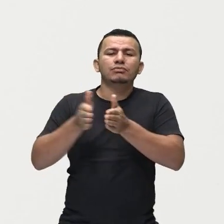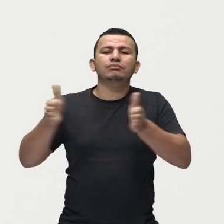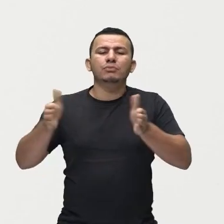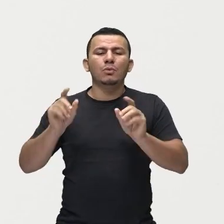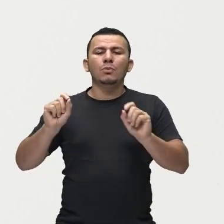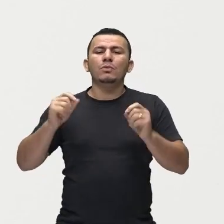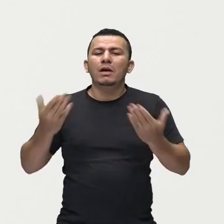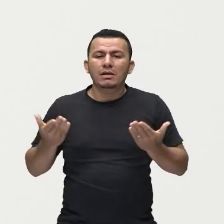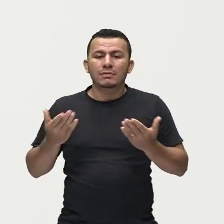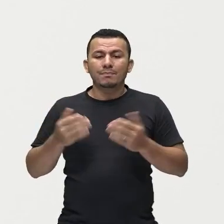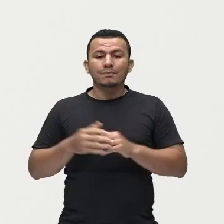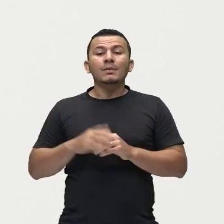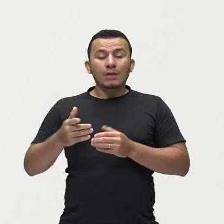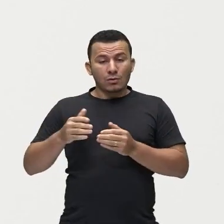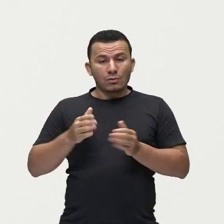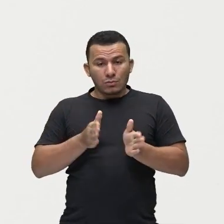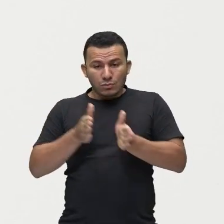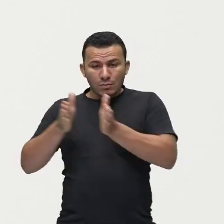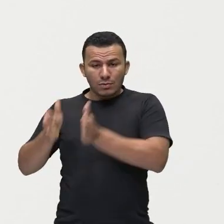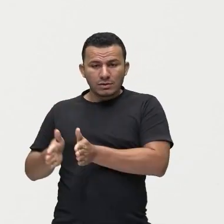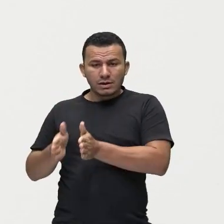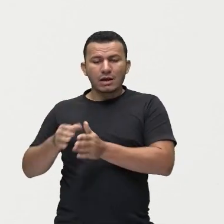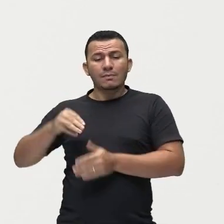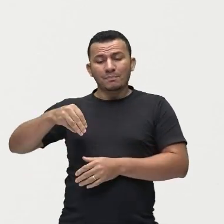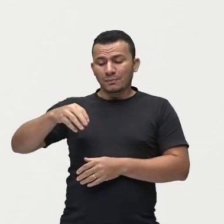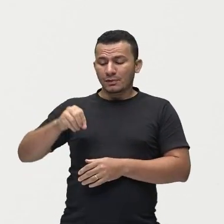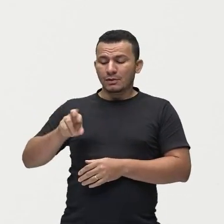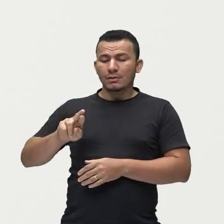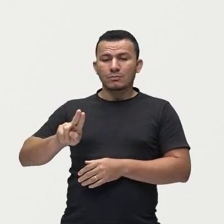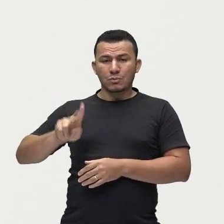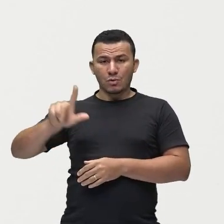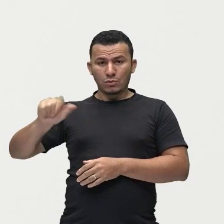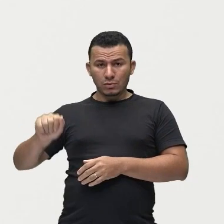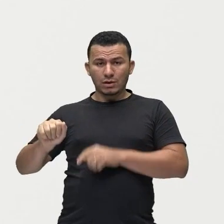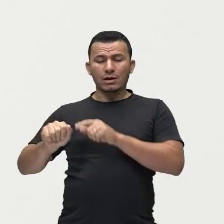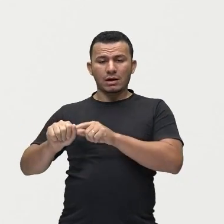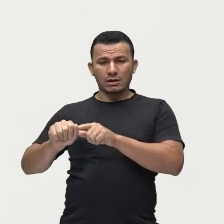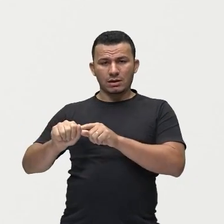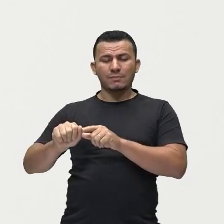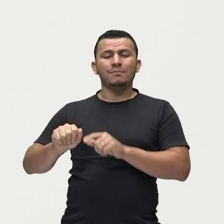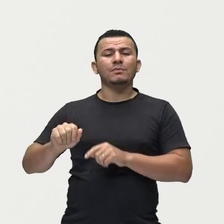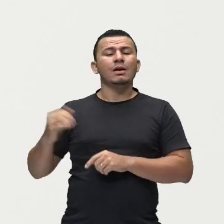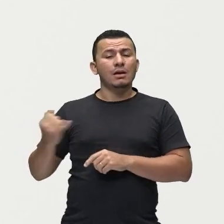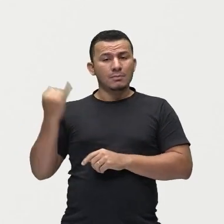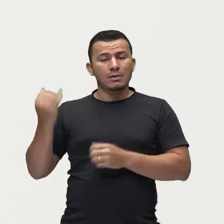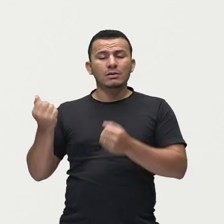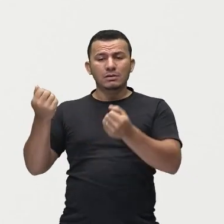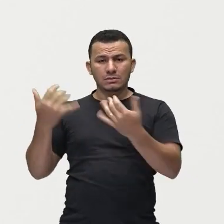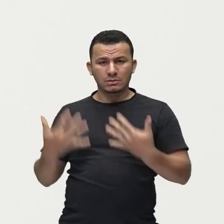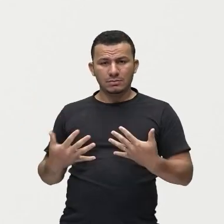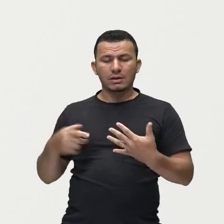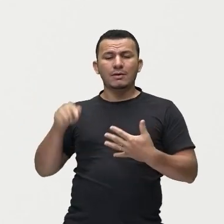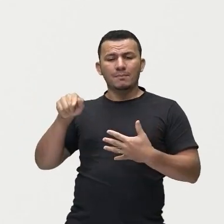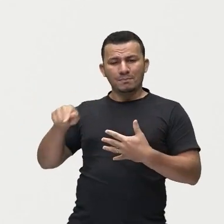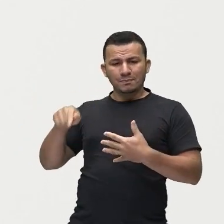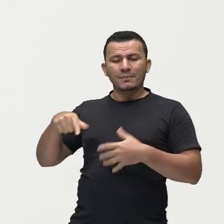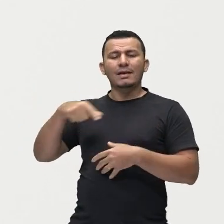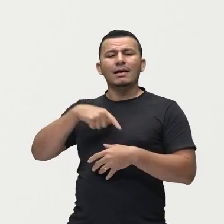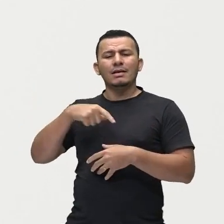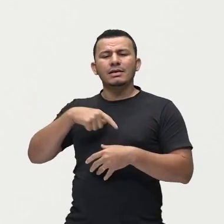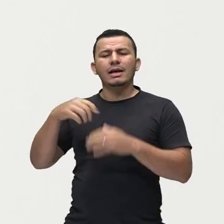E aí é nesse processo aqui de mórula que é muito importante a gente destacar que vai acontecer